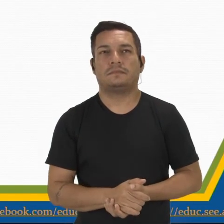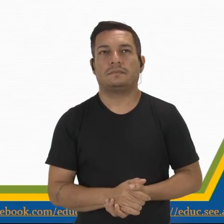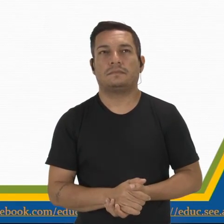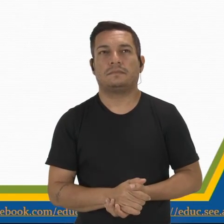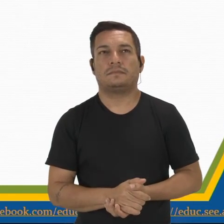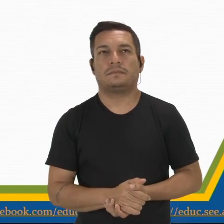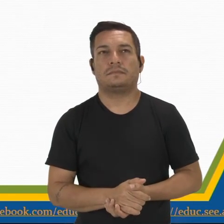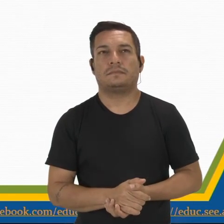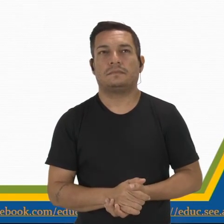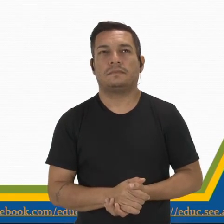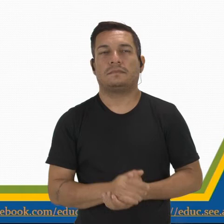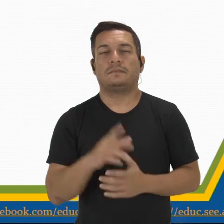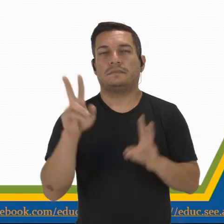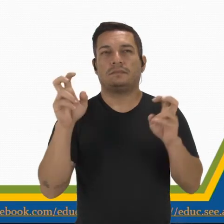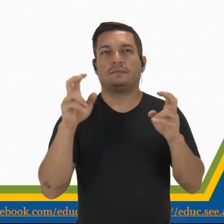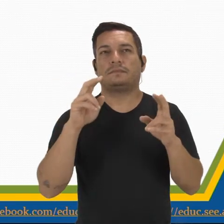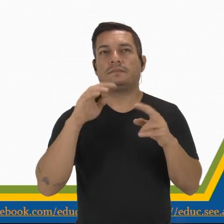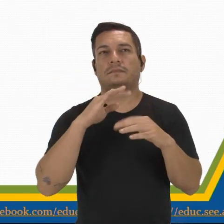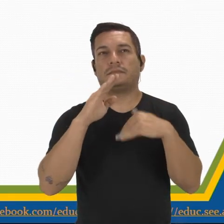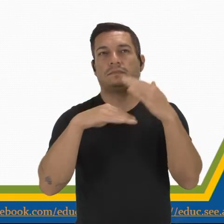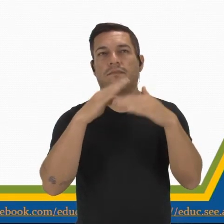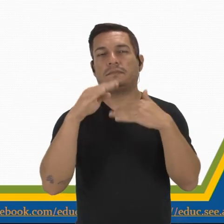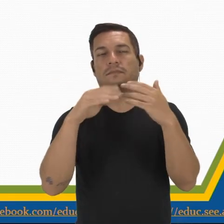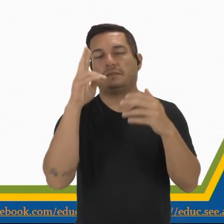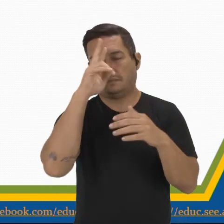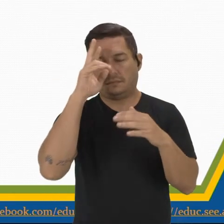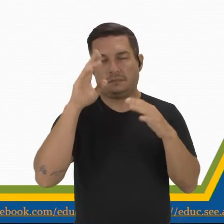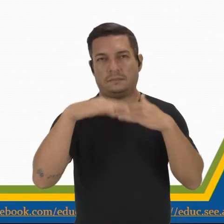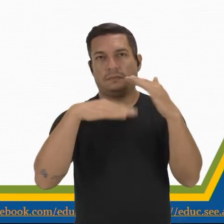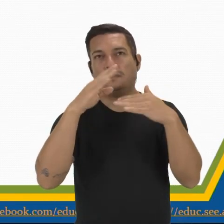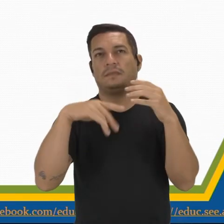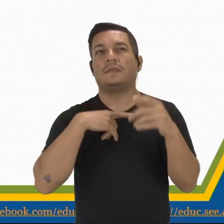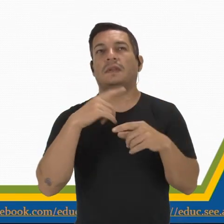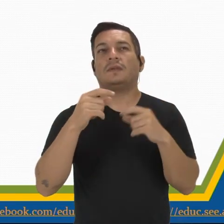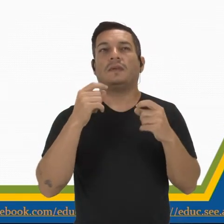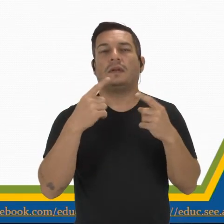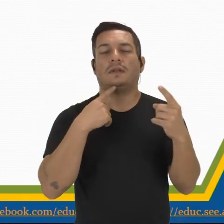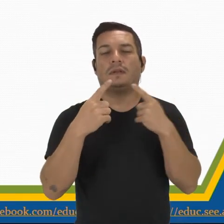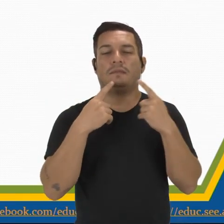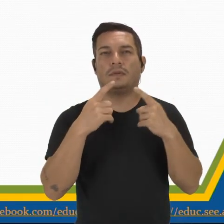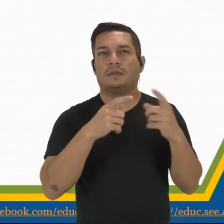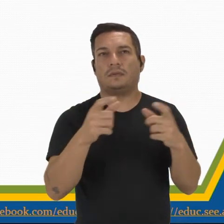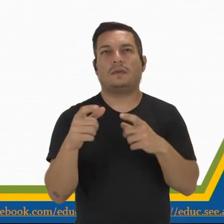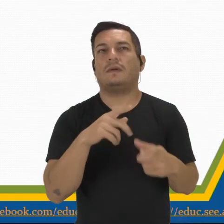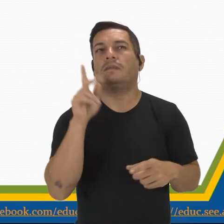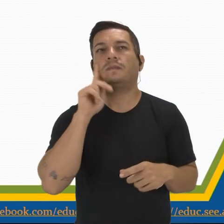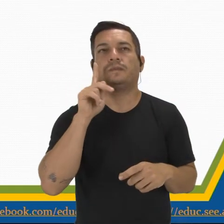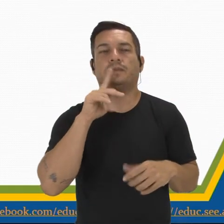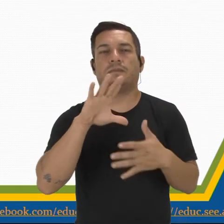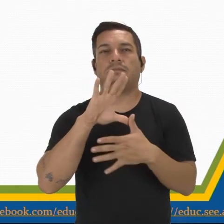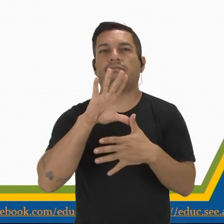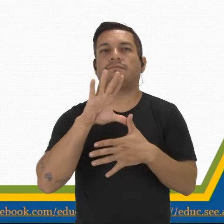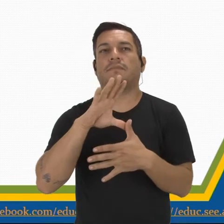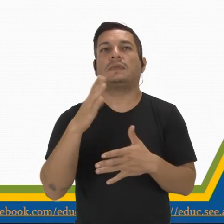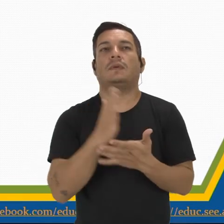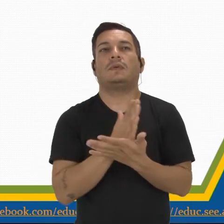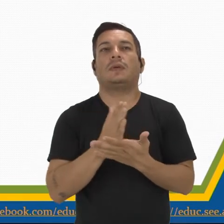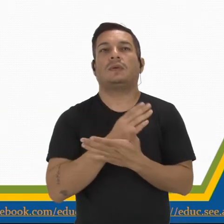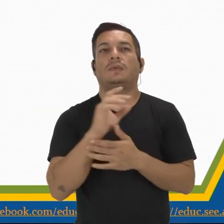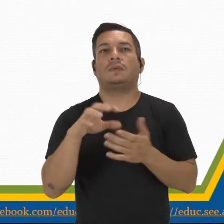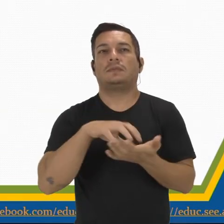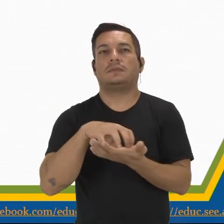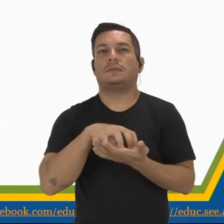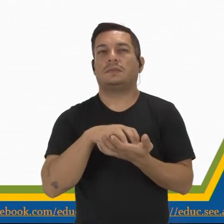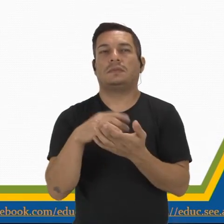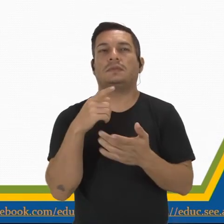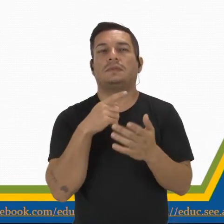uma questãozinha para a gente trabalhar o que nós fizemos. Então acompanha na tela. O tema teoria da evolução tem provocado debates em certos locais dos